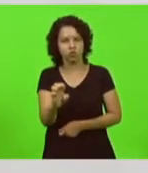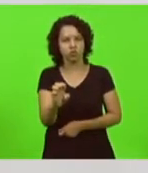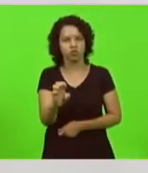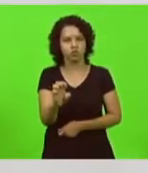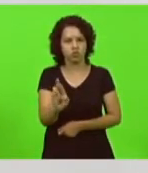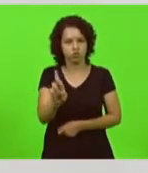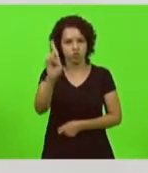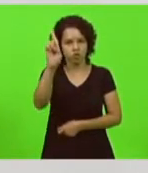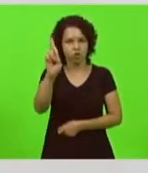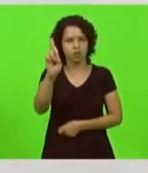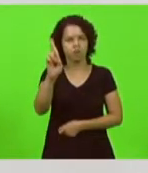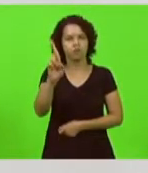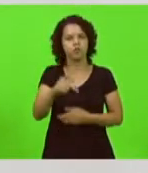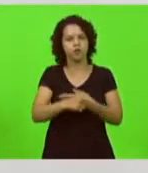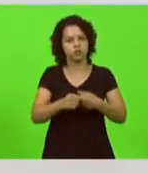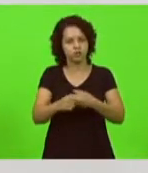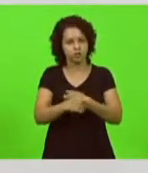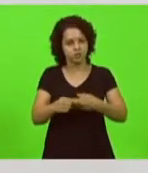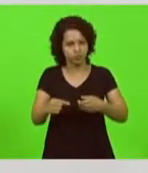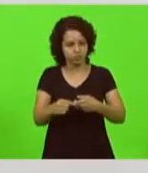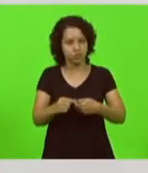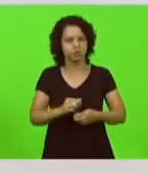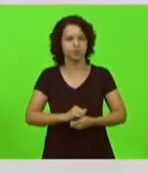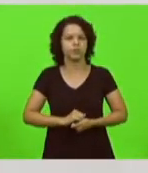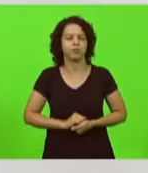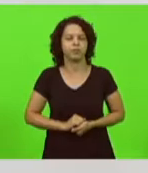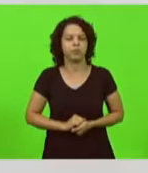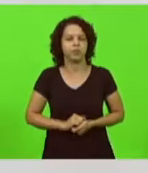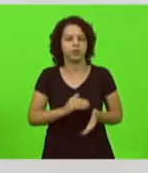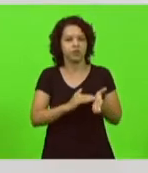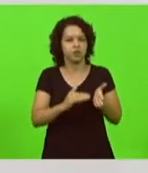Civil, Heron Giordani, o secretário-geral de